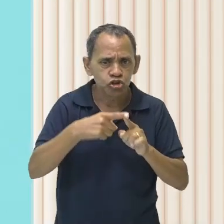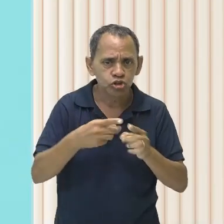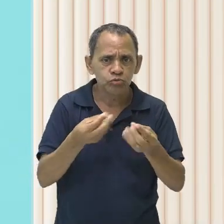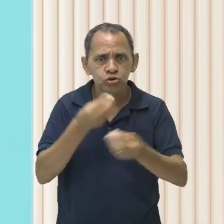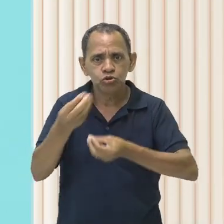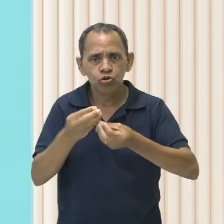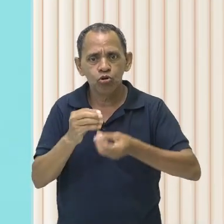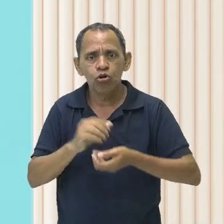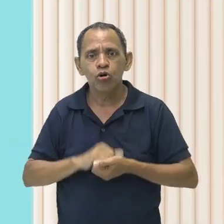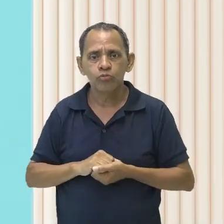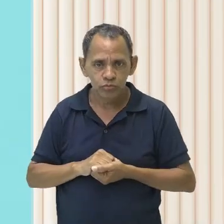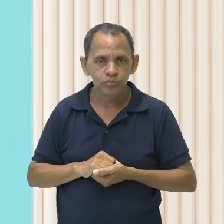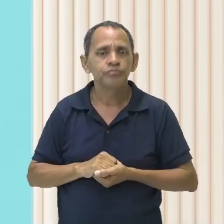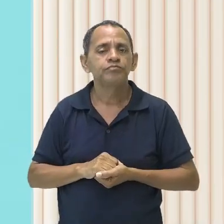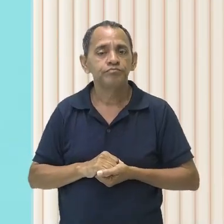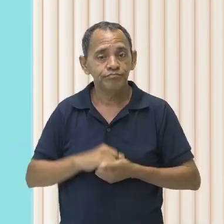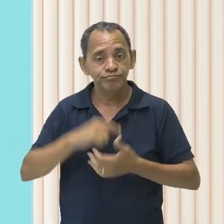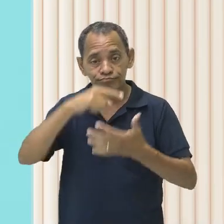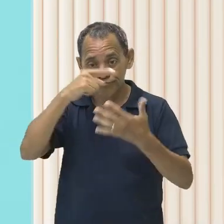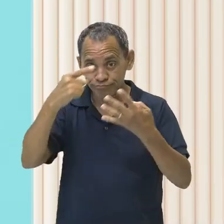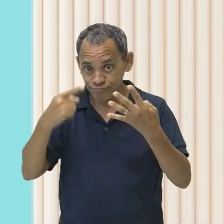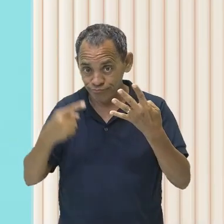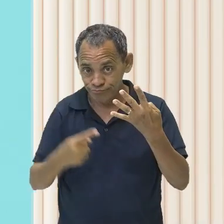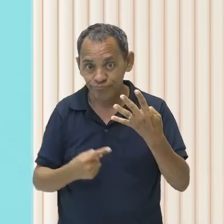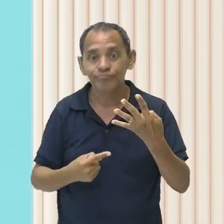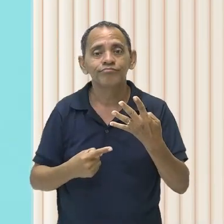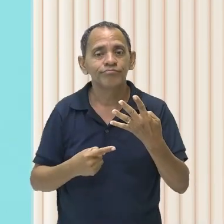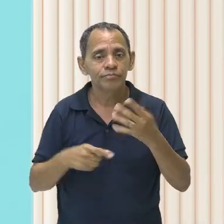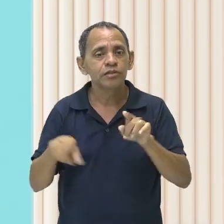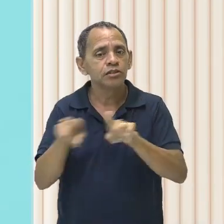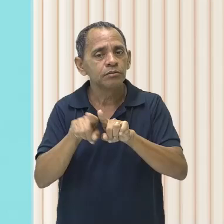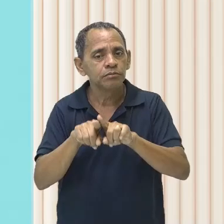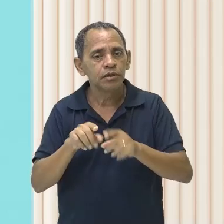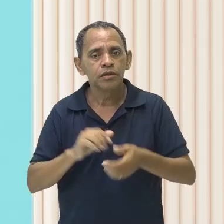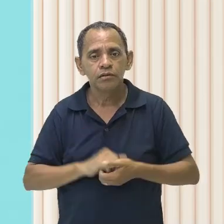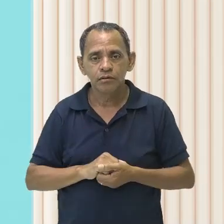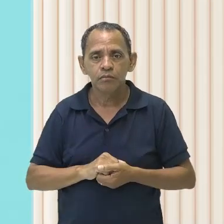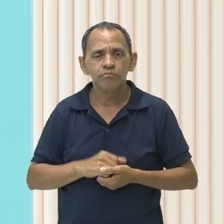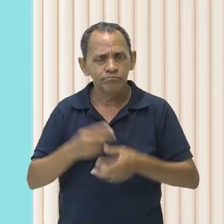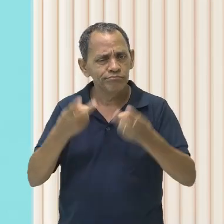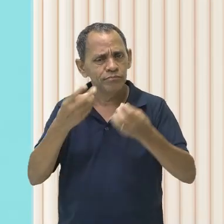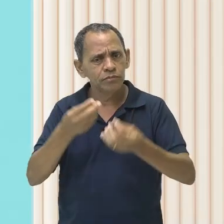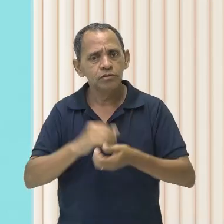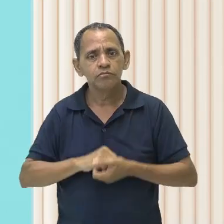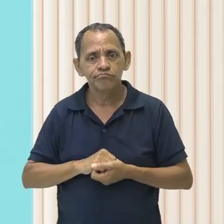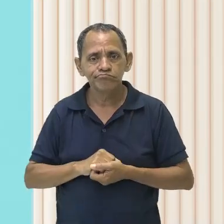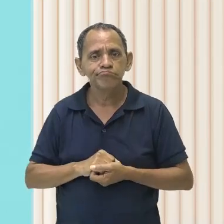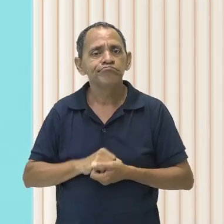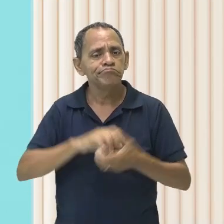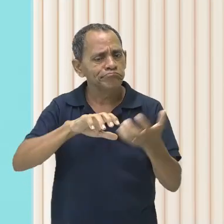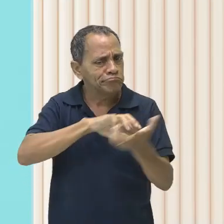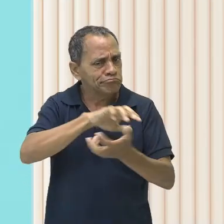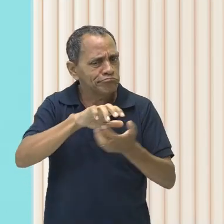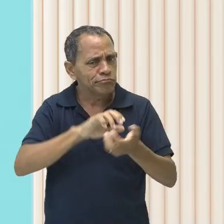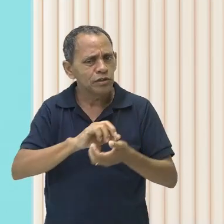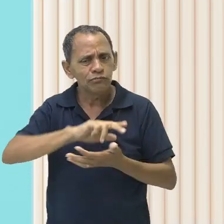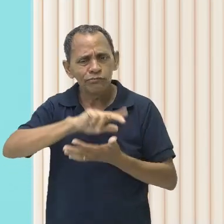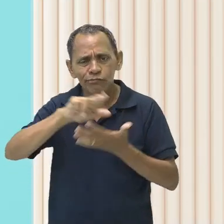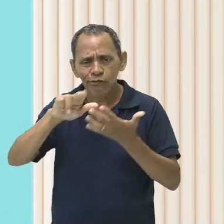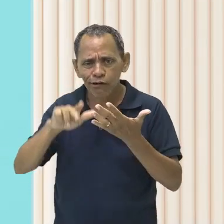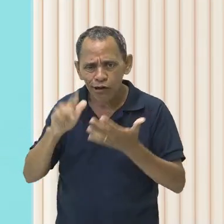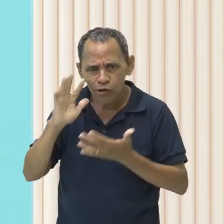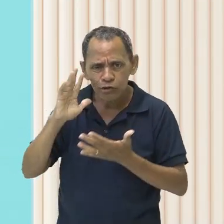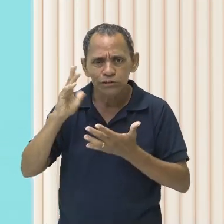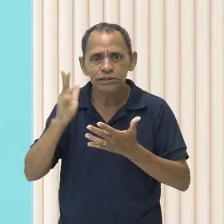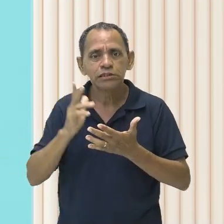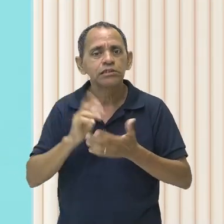do realismo, naturalismo, parnasianismo, simbolismo. Olha quantos movimentos estavam acontecendo tudo ao mesmo tempo